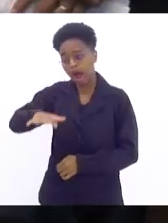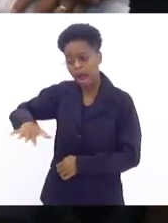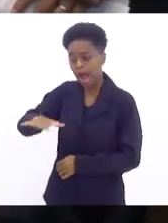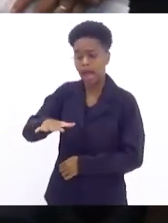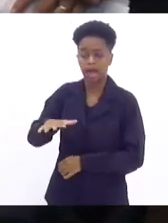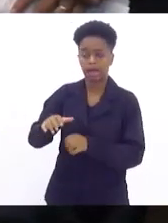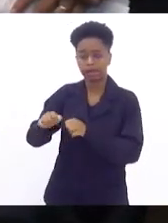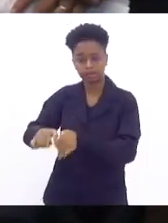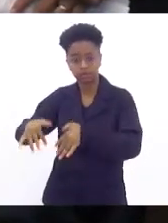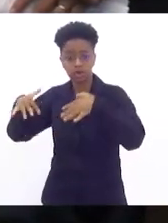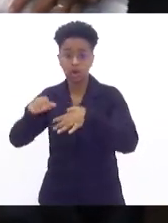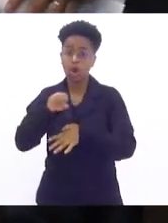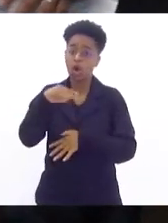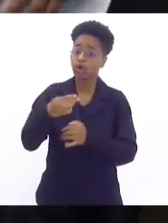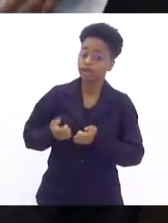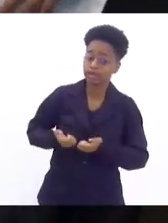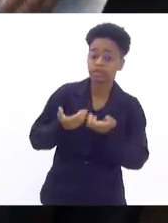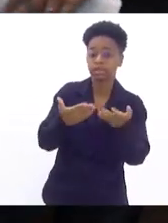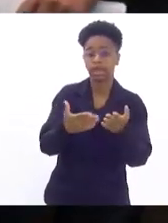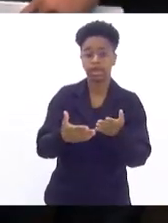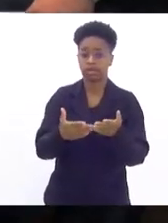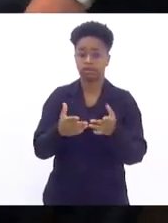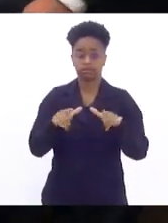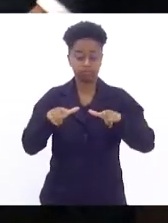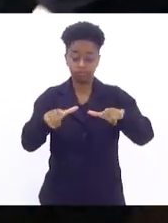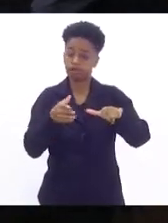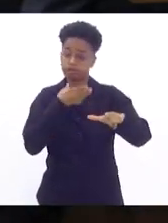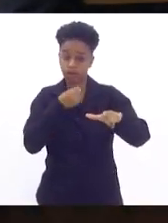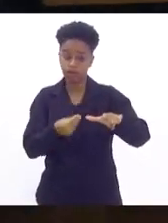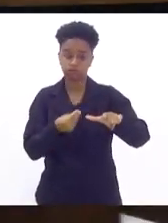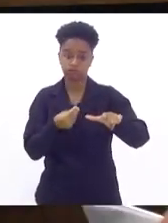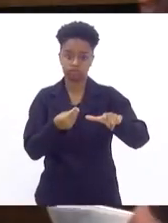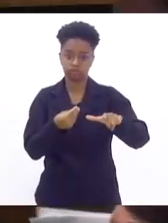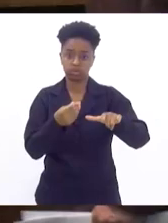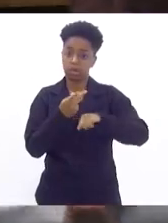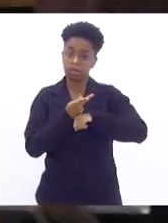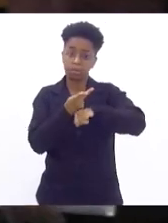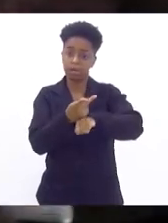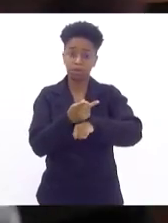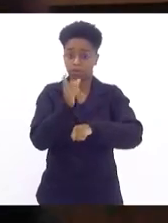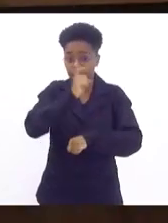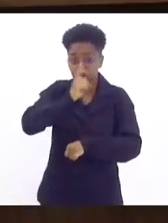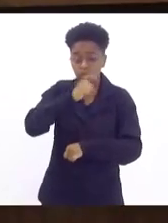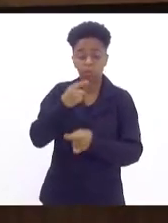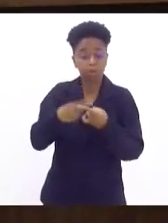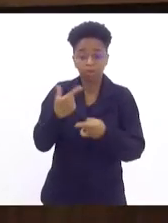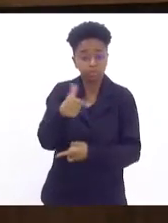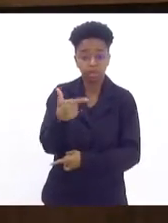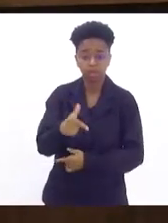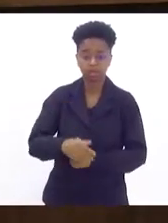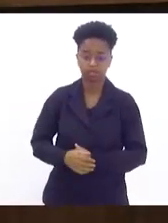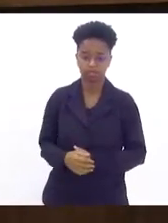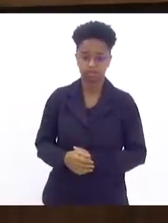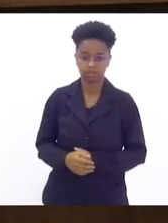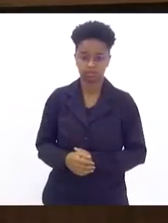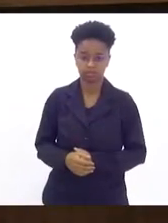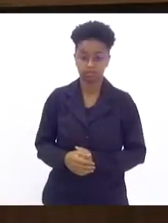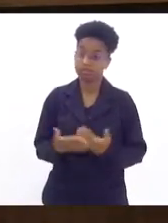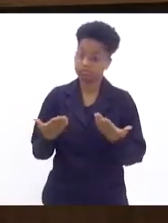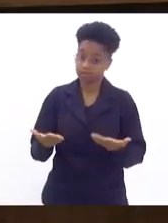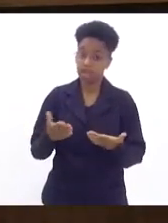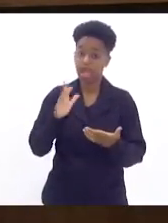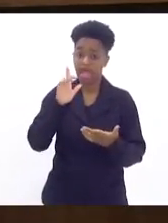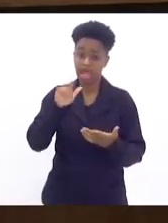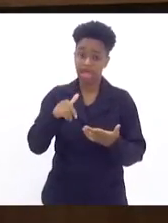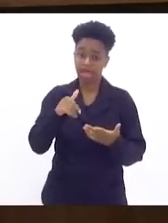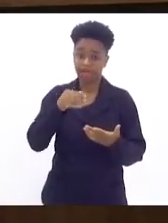seja na entrega de um título fake um título o prêmio Pinóquio que um primo que um prêmio que não existe isso é um desprestígio inclusive